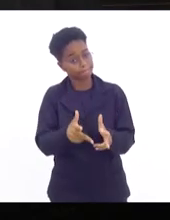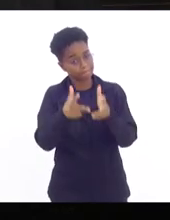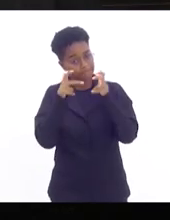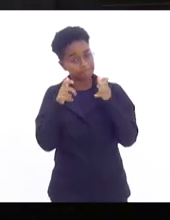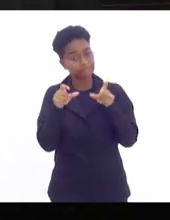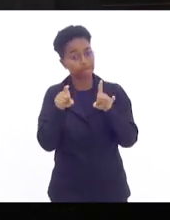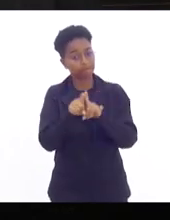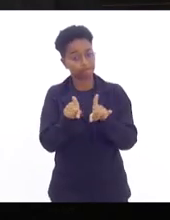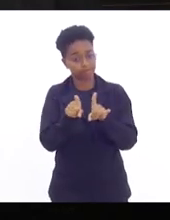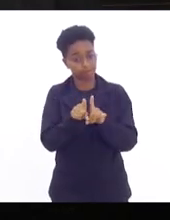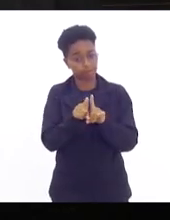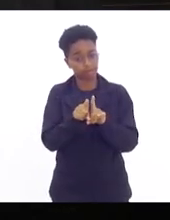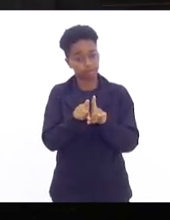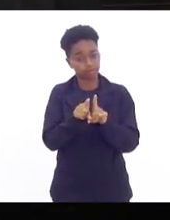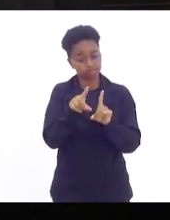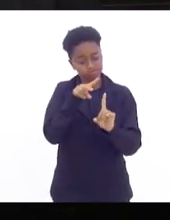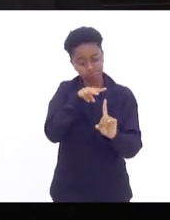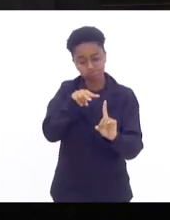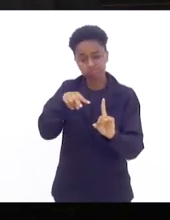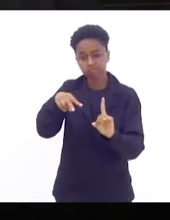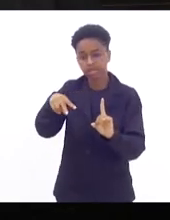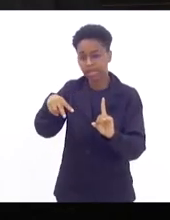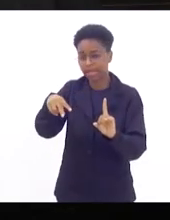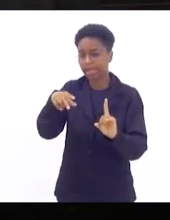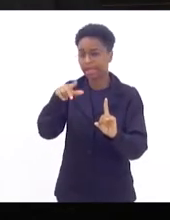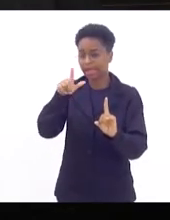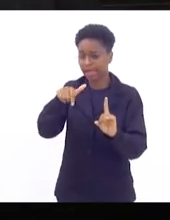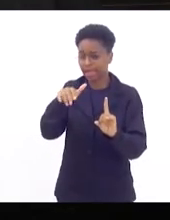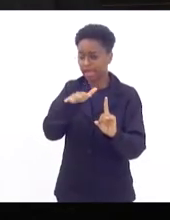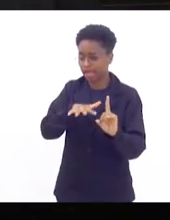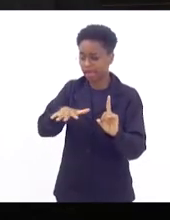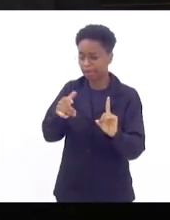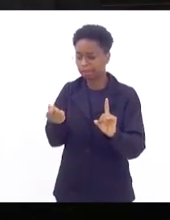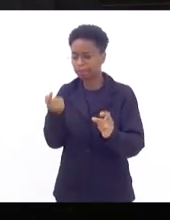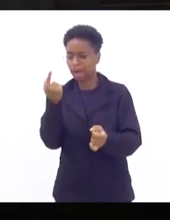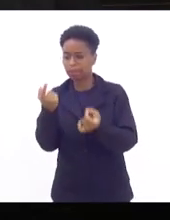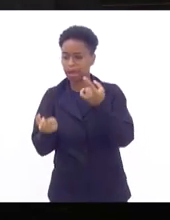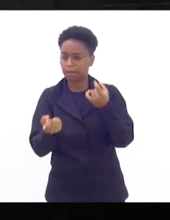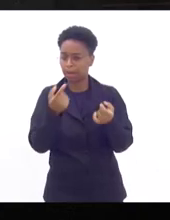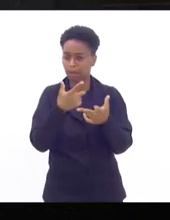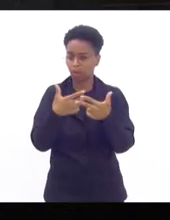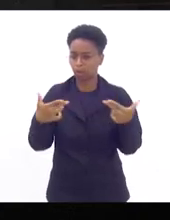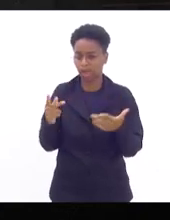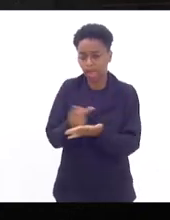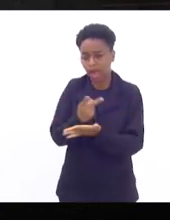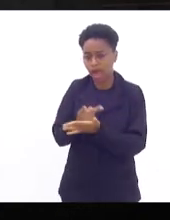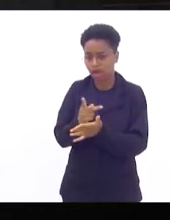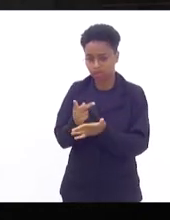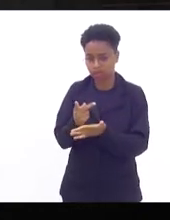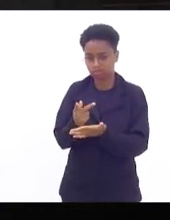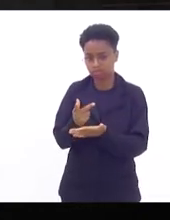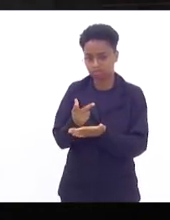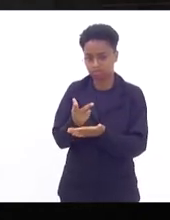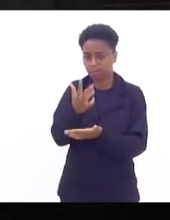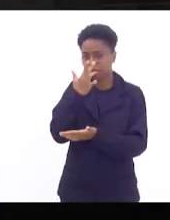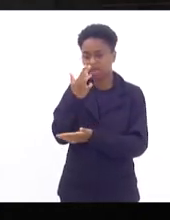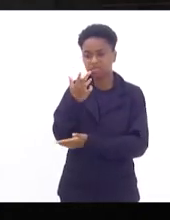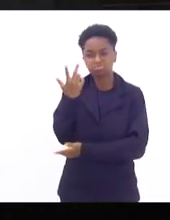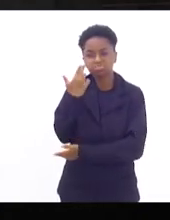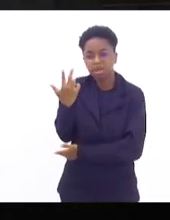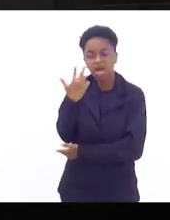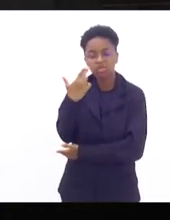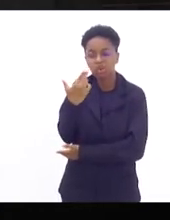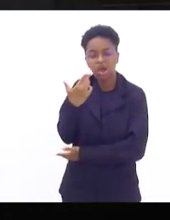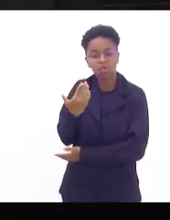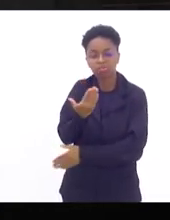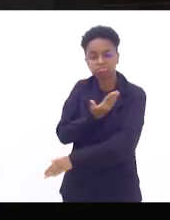isso, que é um mar de irregularidades e anormalidades, como isso fosse uma rotina,